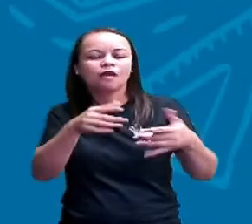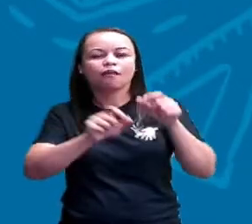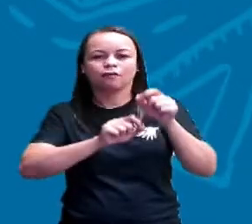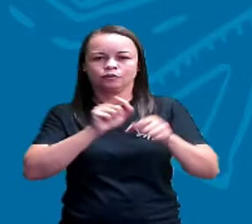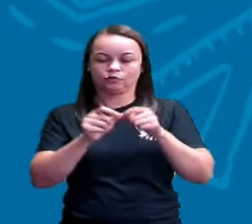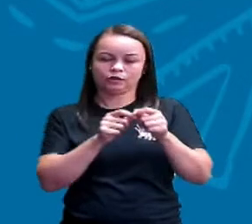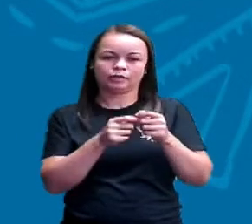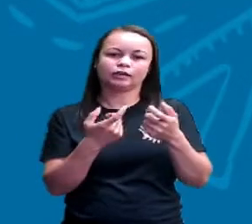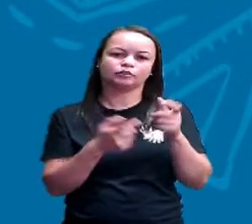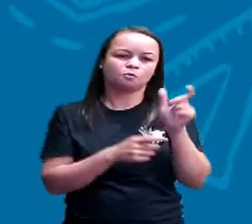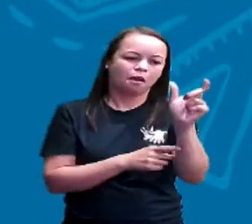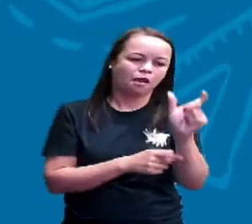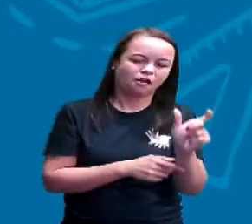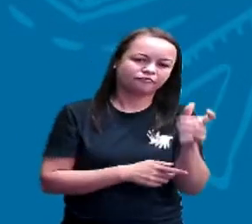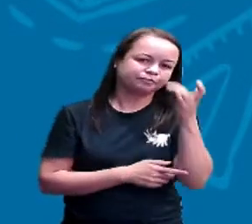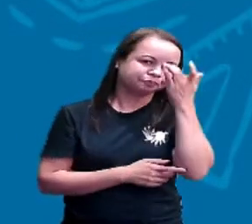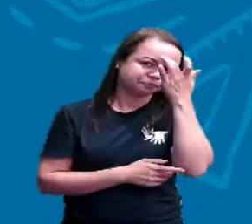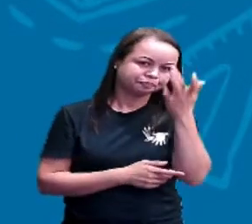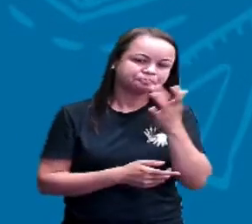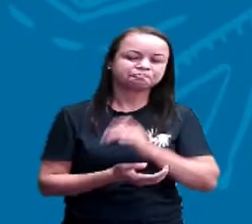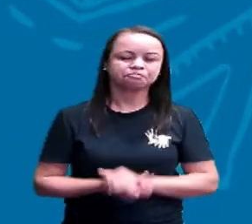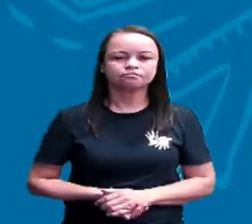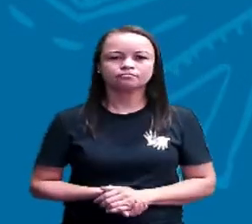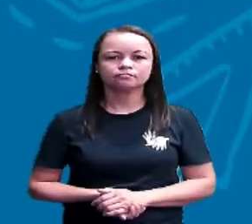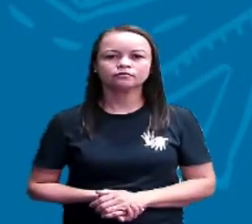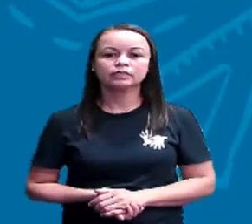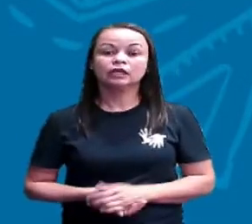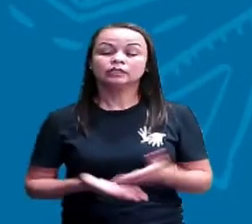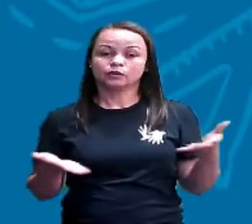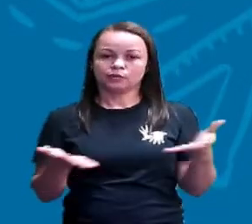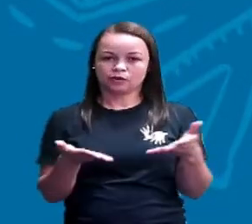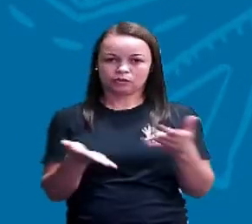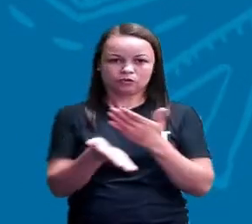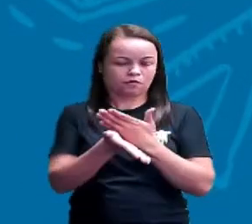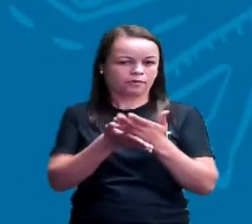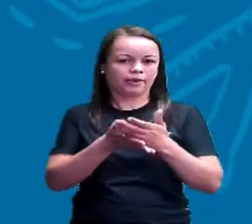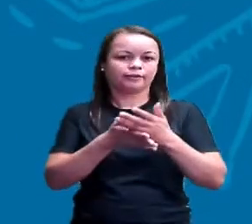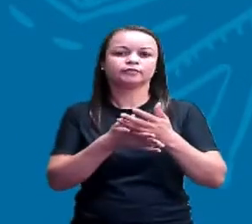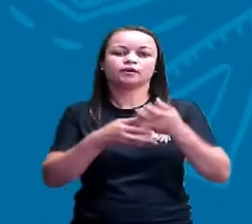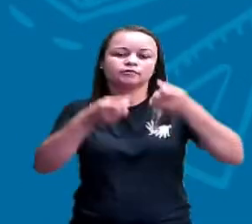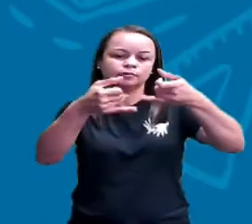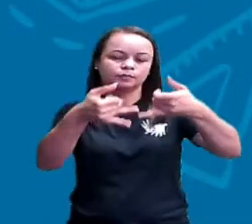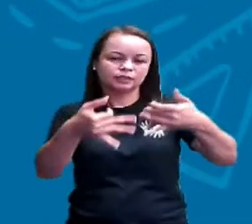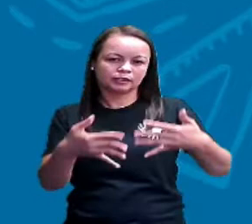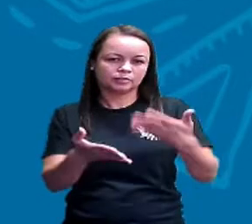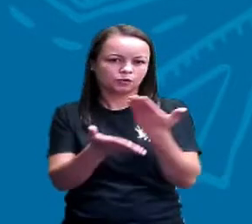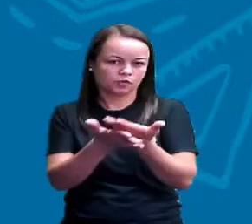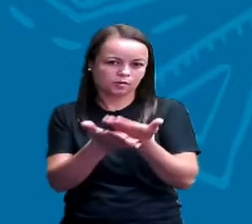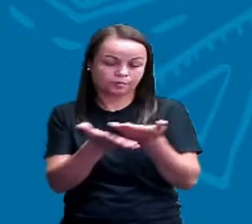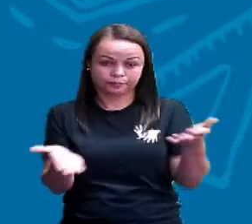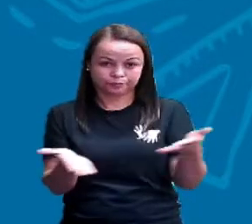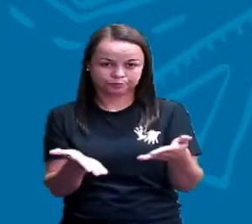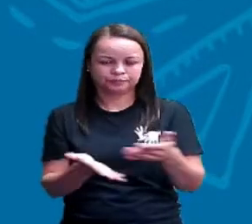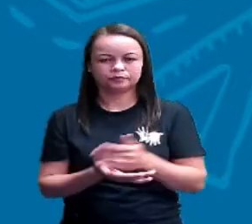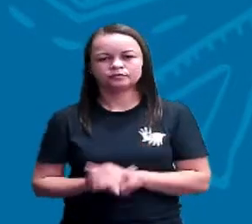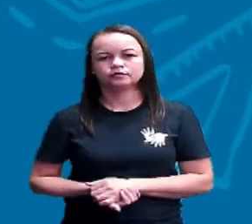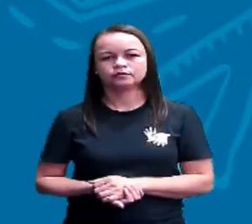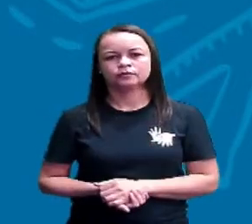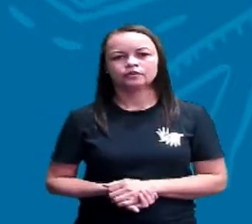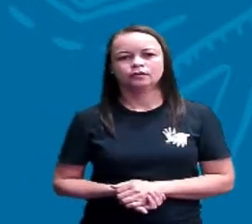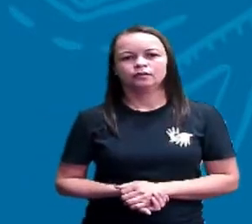palavras mais fáceis. Então vamos lá para a explicação da nossa aulinha de hoje. Afinal de